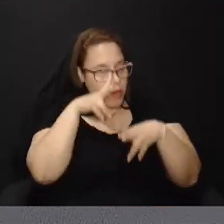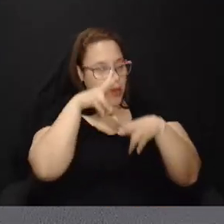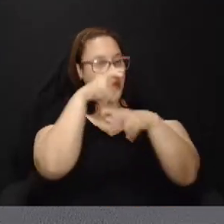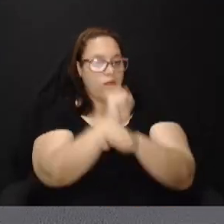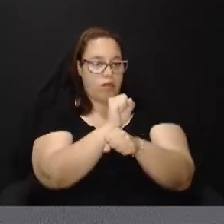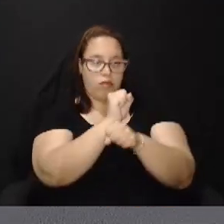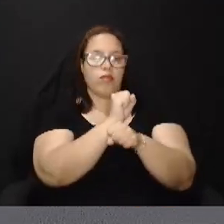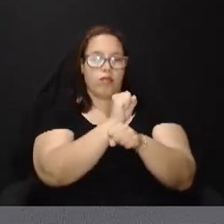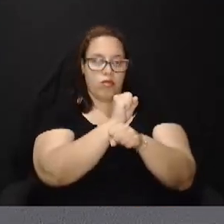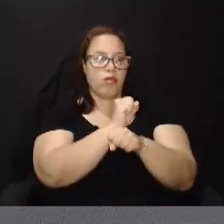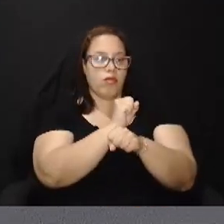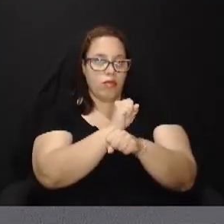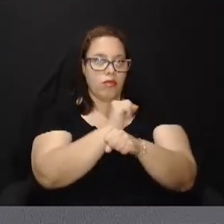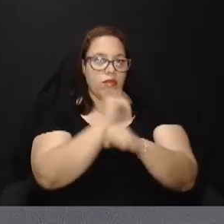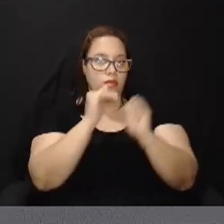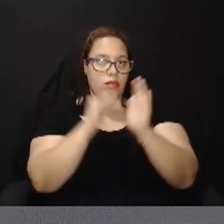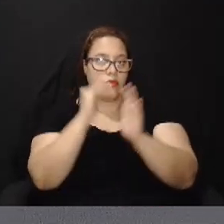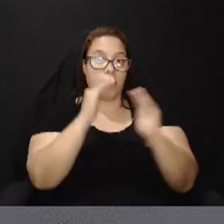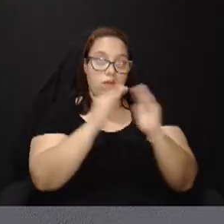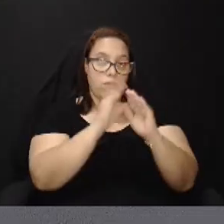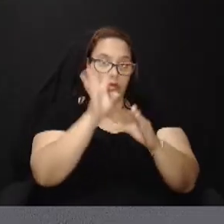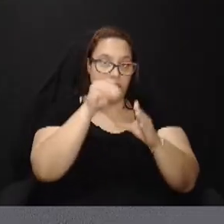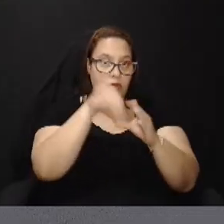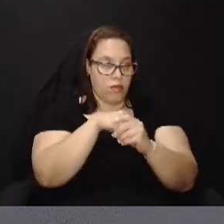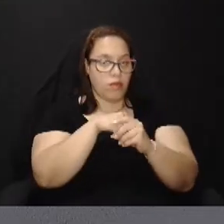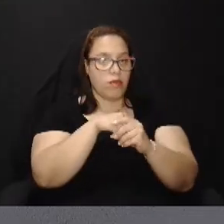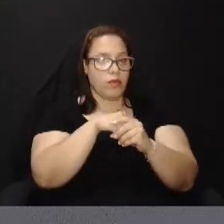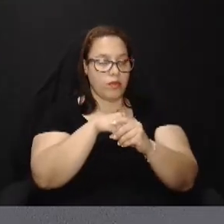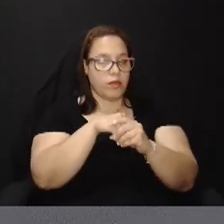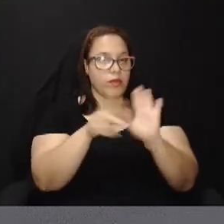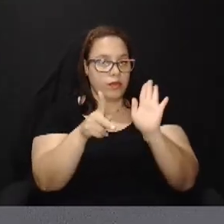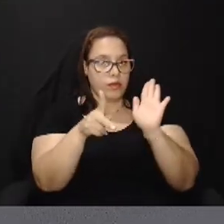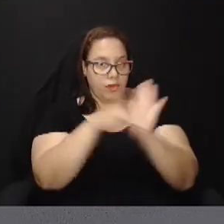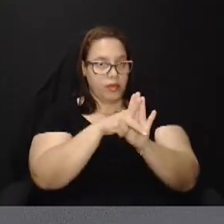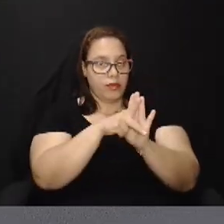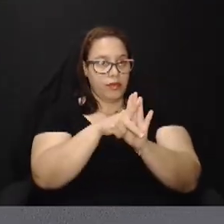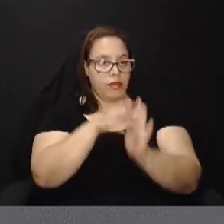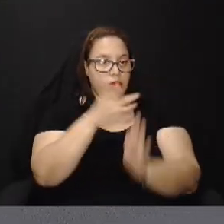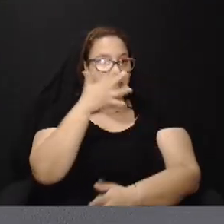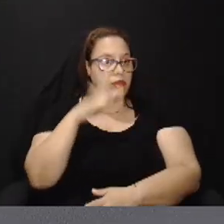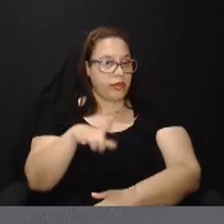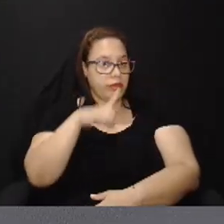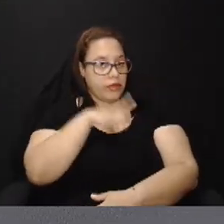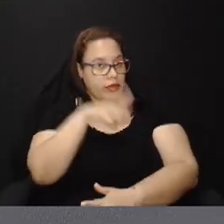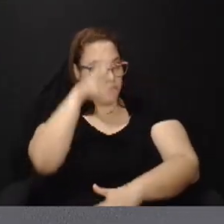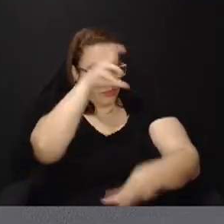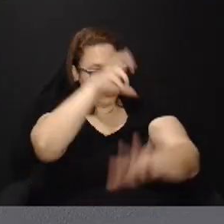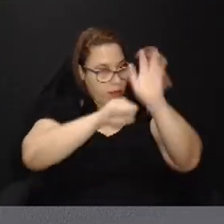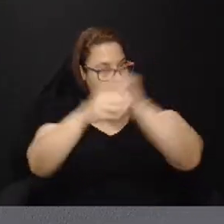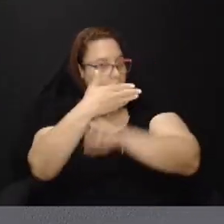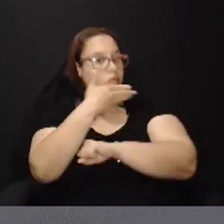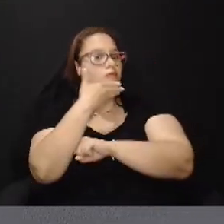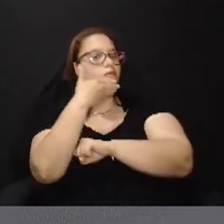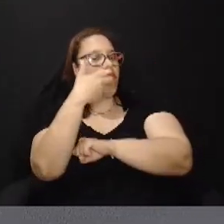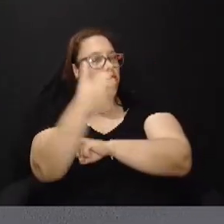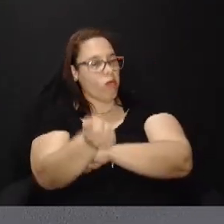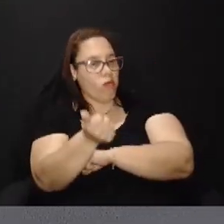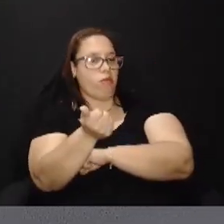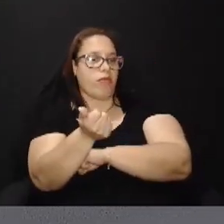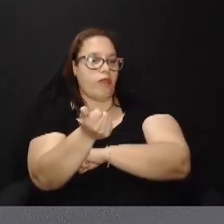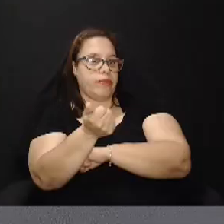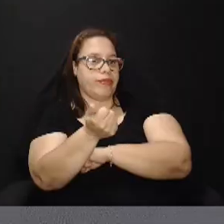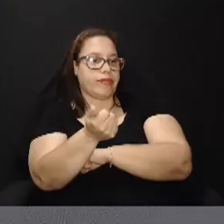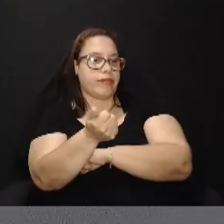a nível domiciliar, né, na sua casa, no seu lar, para que a criança tenha um aprendizado melhorado. Então acho que isso vem de